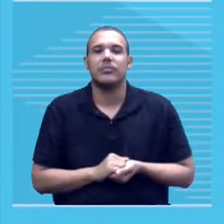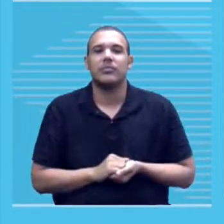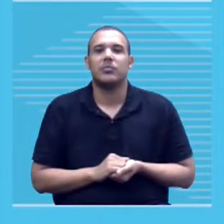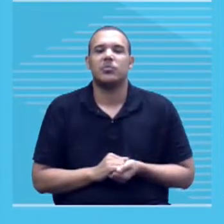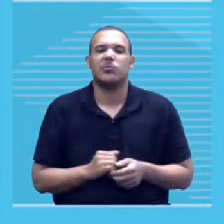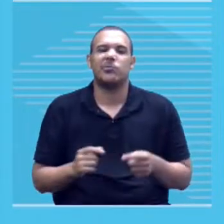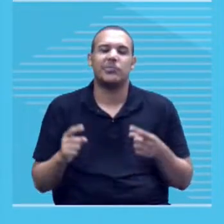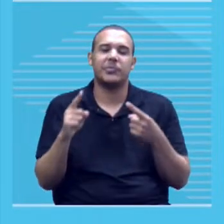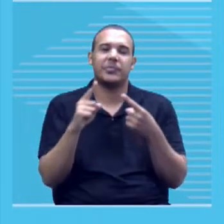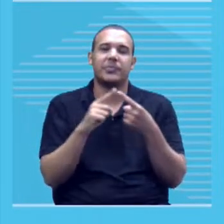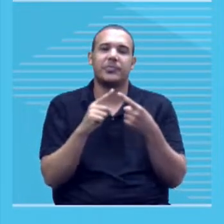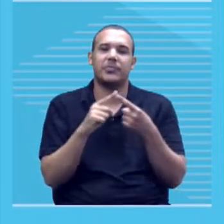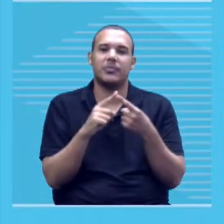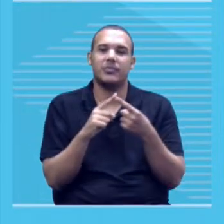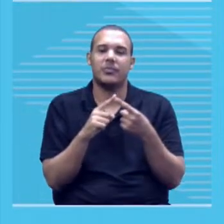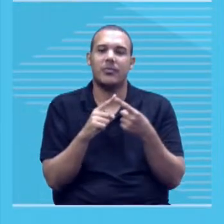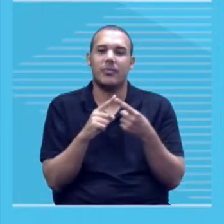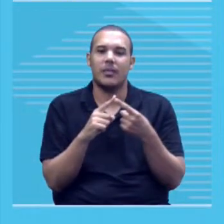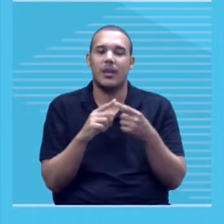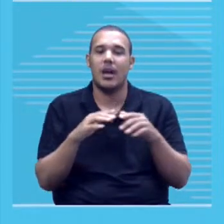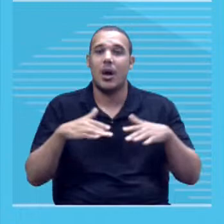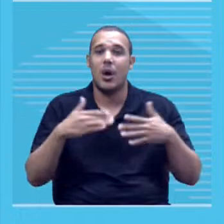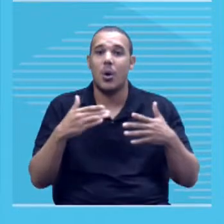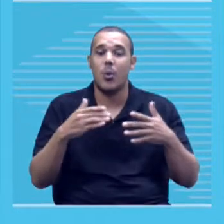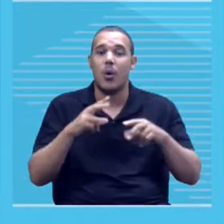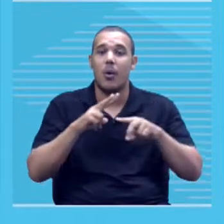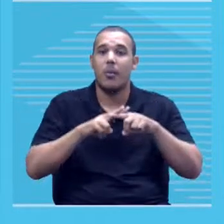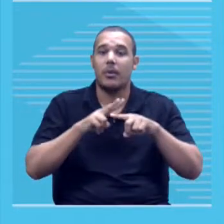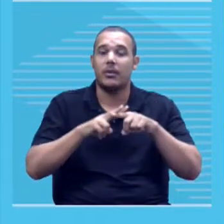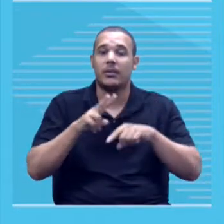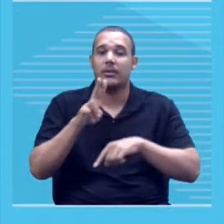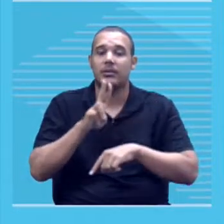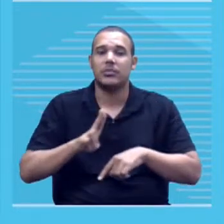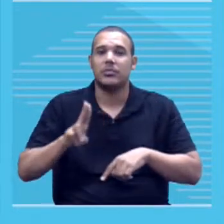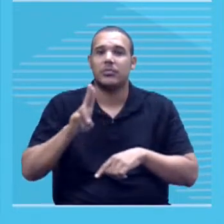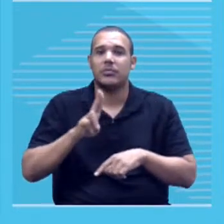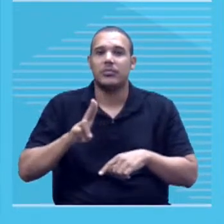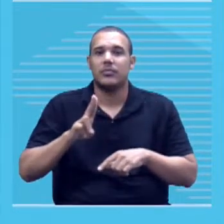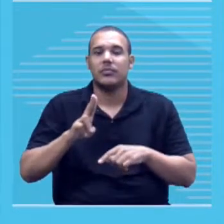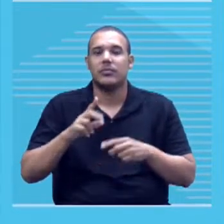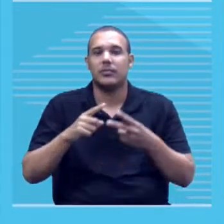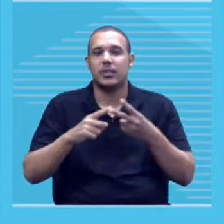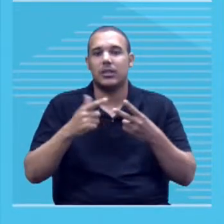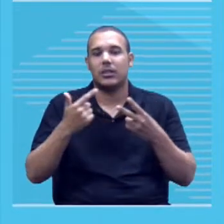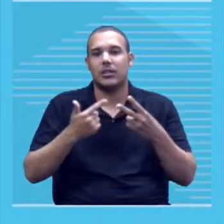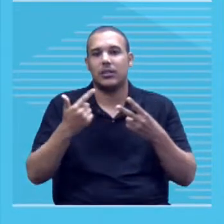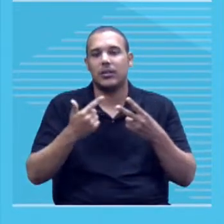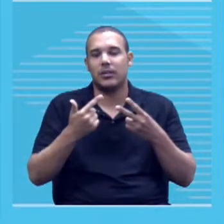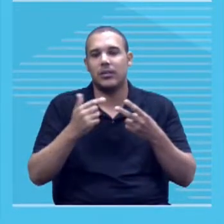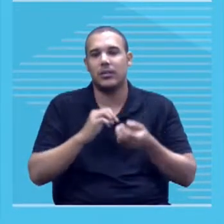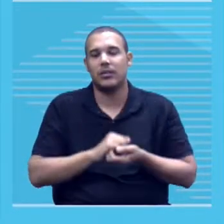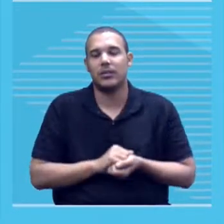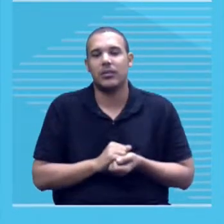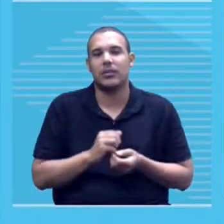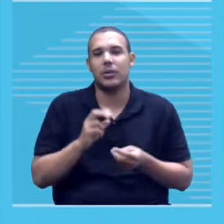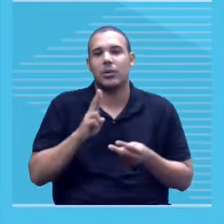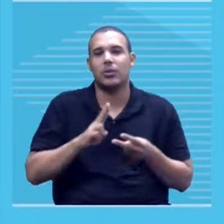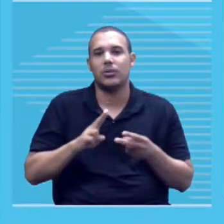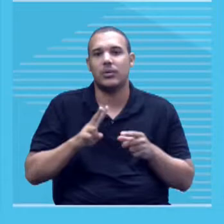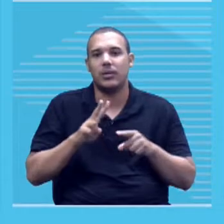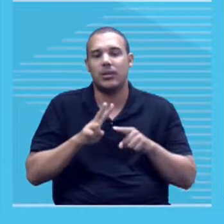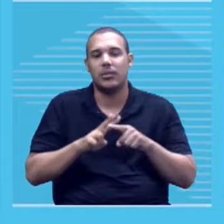Primeira etapa, saber qual potência eu vou usar. Segunda etapa, usar essa potência